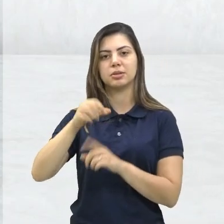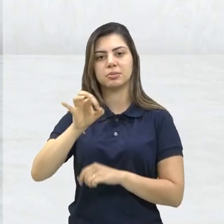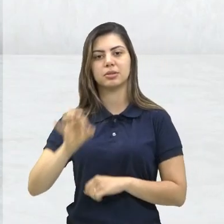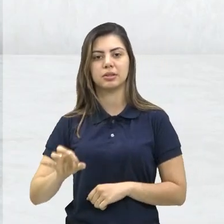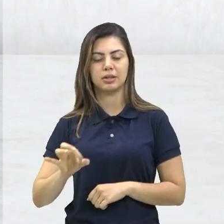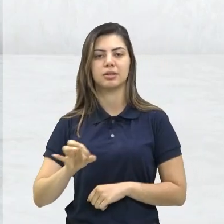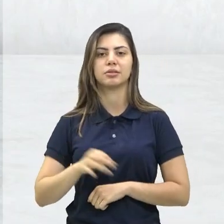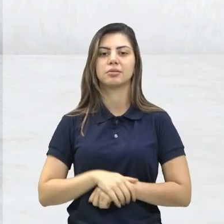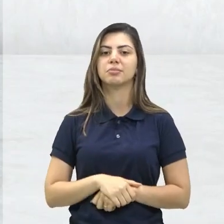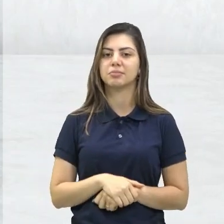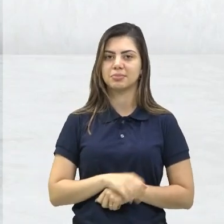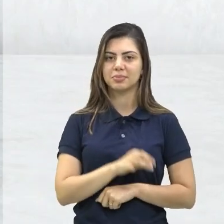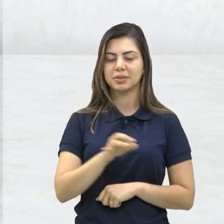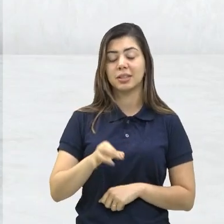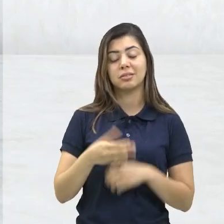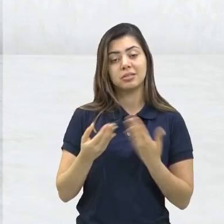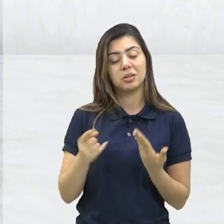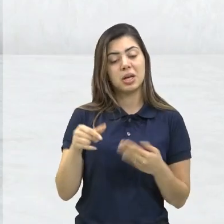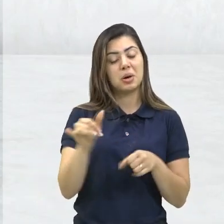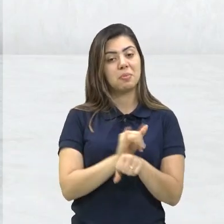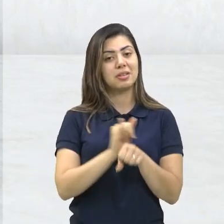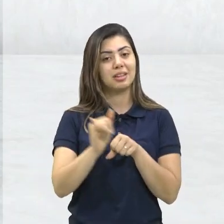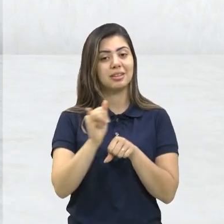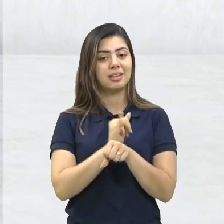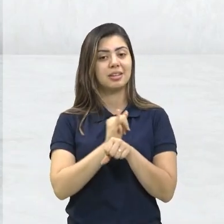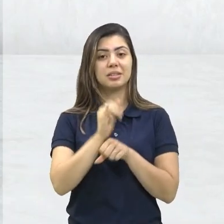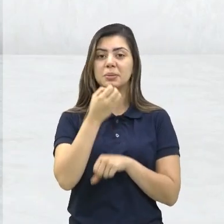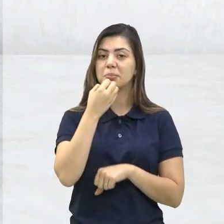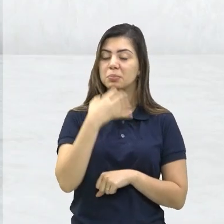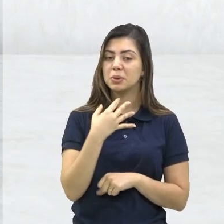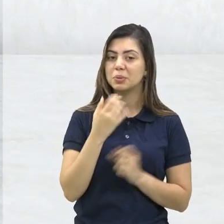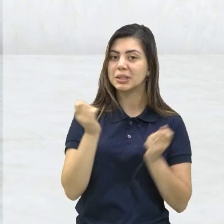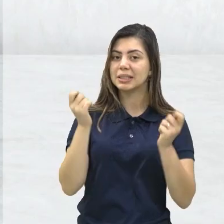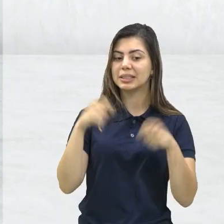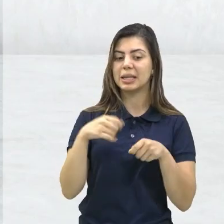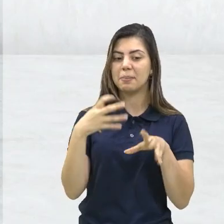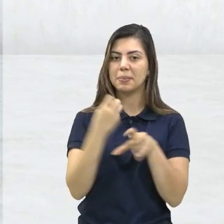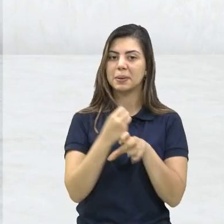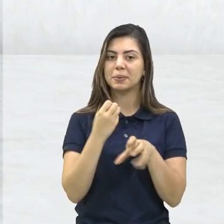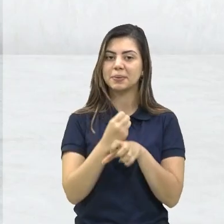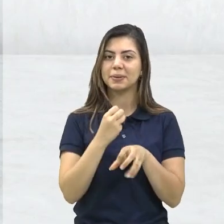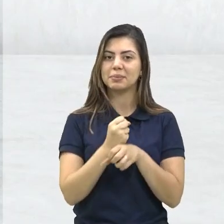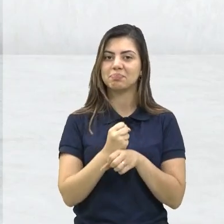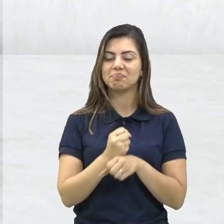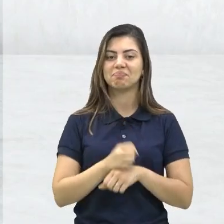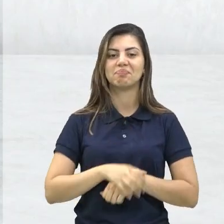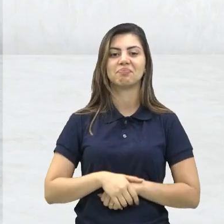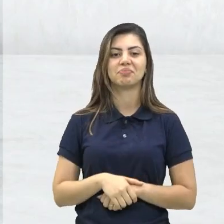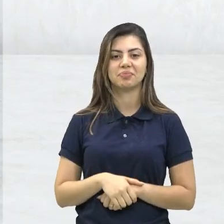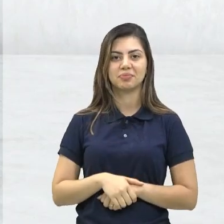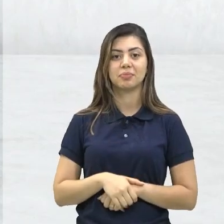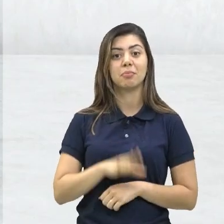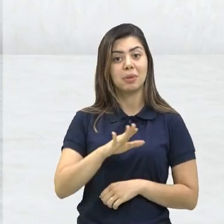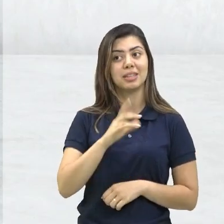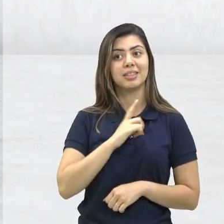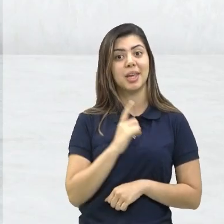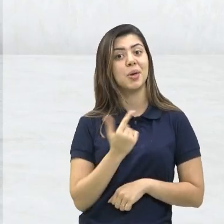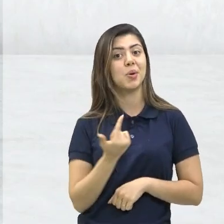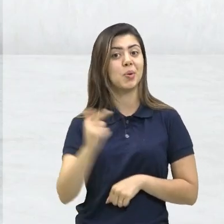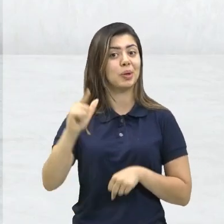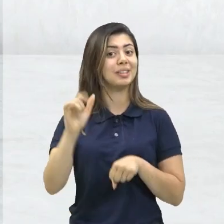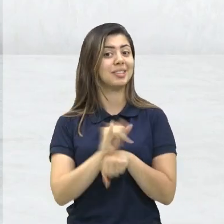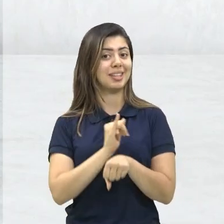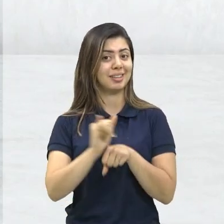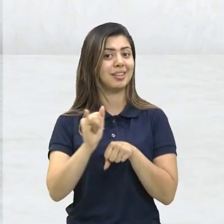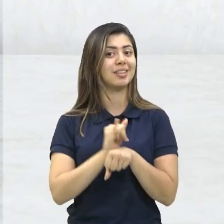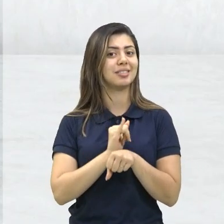sucessivos também, tá bom? Isso aqui é uma maneira prática, intuitiva, vamos dizer assim, uma maneira intuitiva, porque tem uma outra maneira de se fazer isso também,